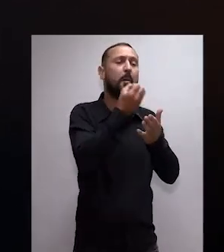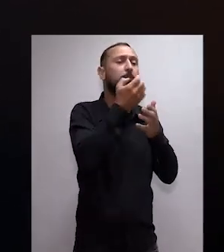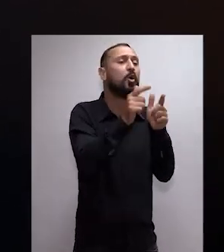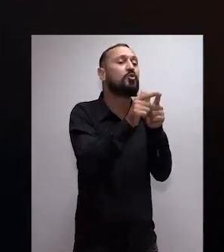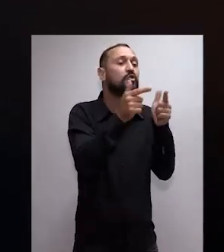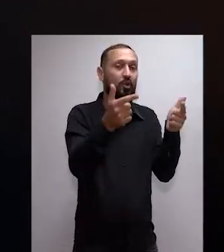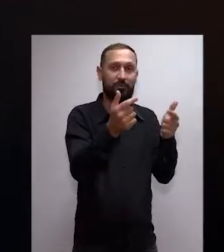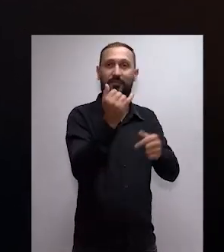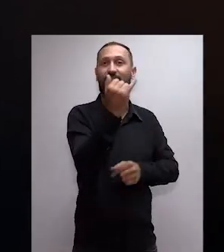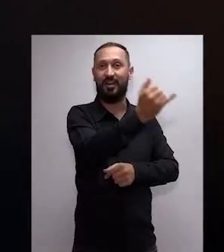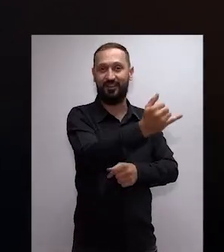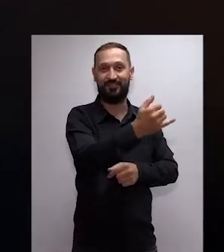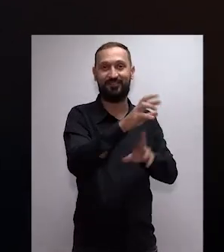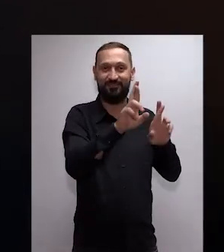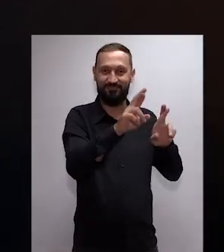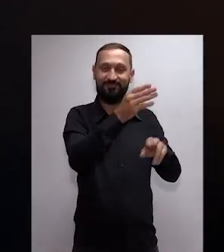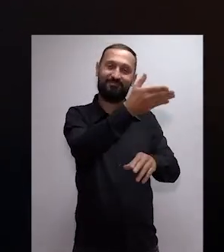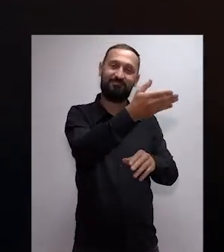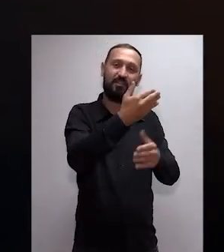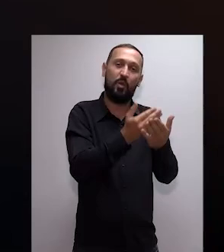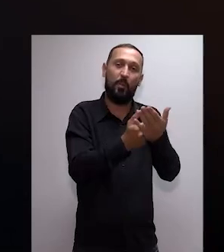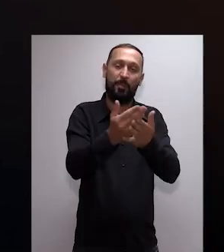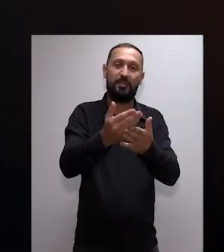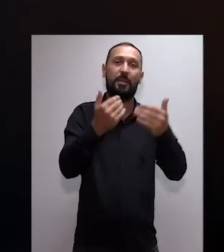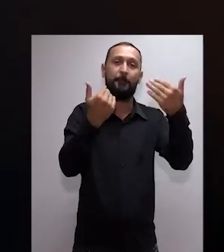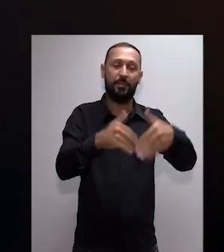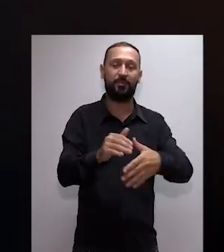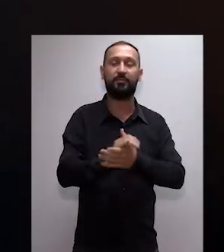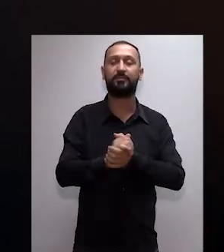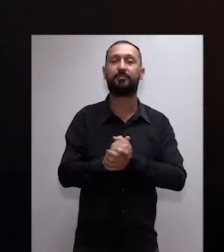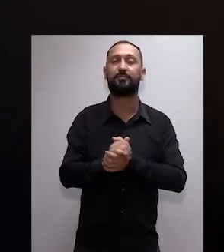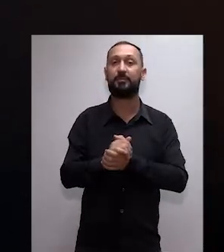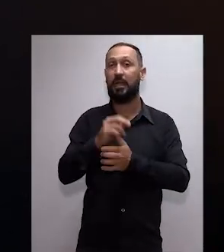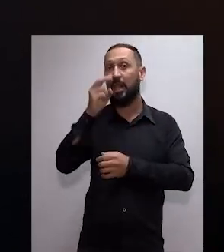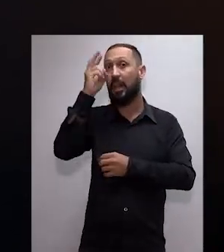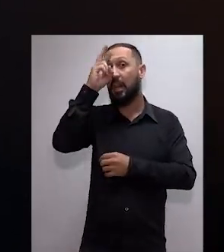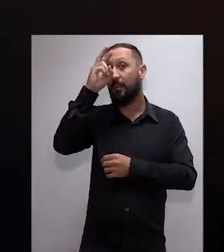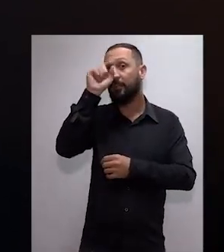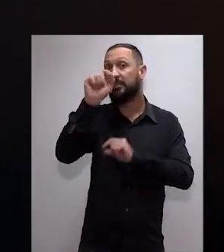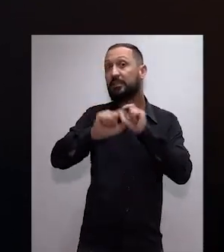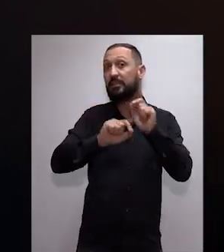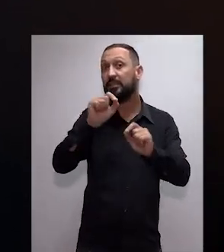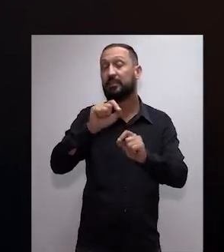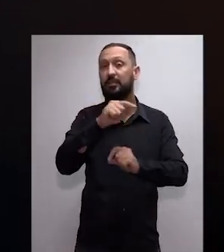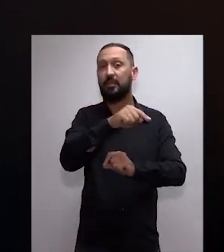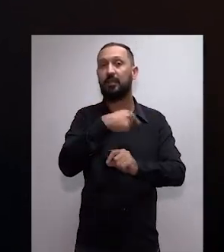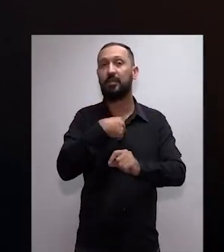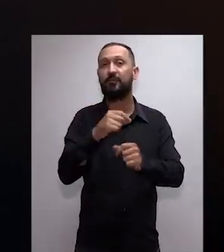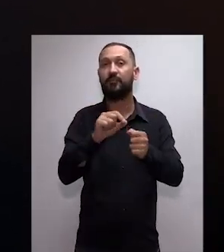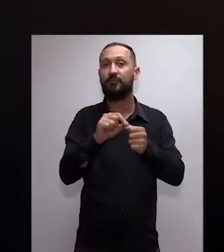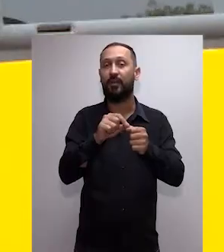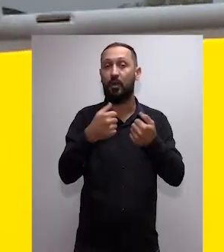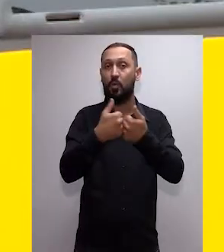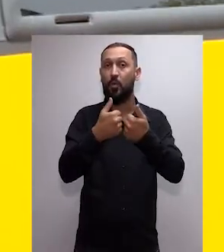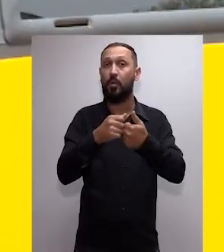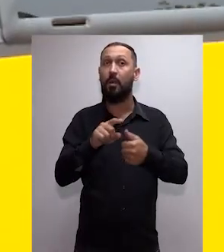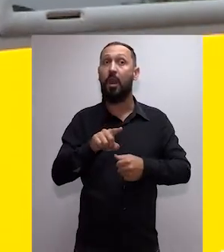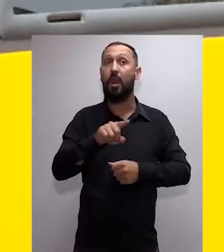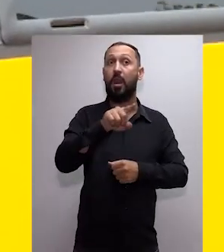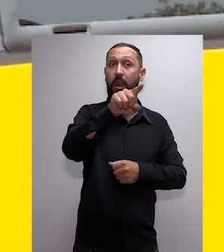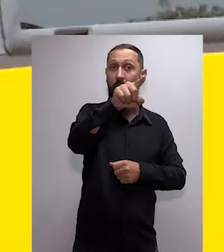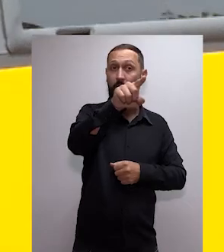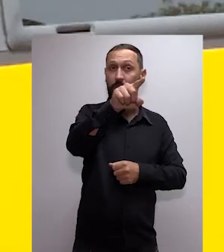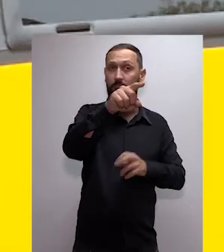né? E ele vai dar início ao exame. Lembrando que ele vai parar o ônibus lá na frente, a hora